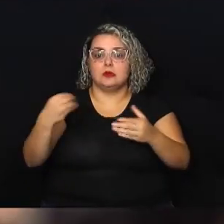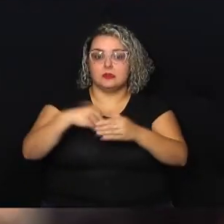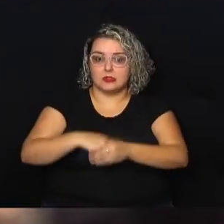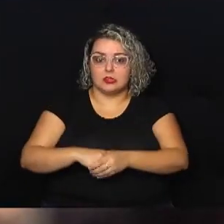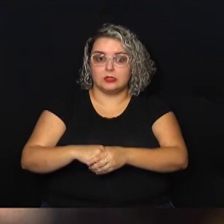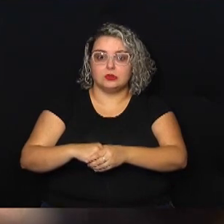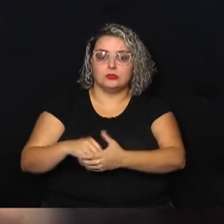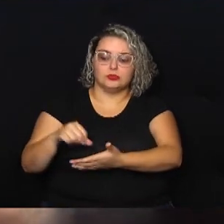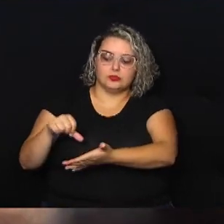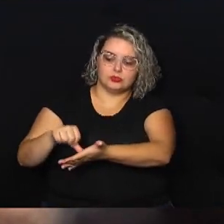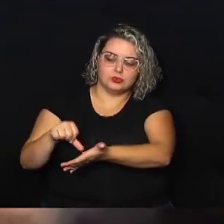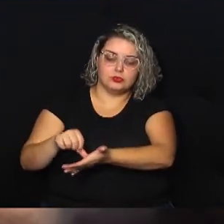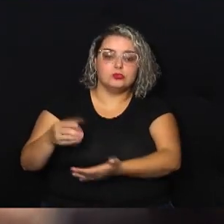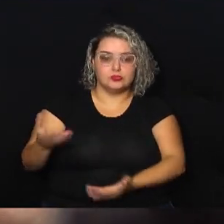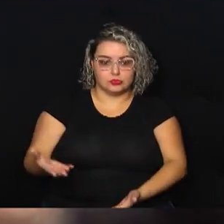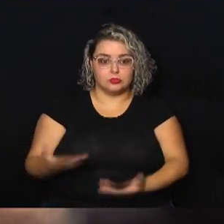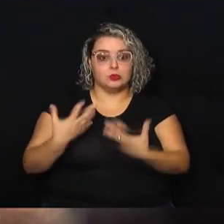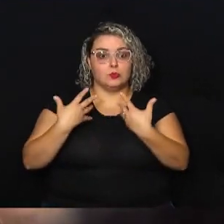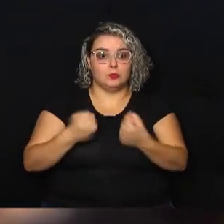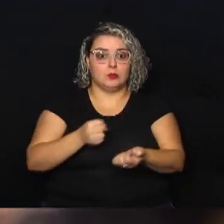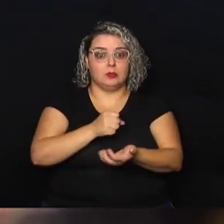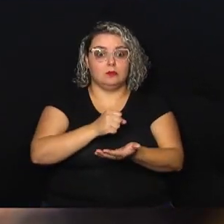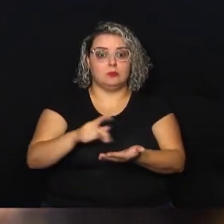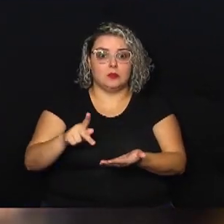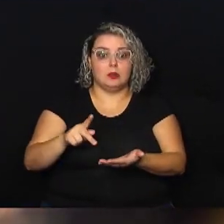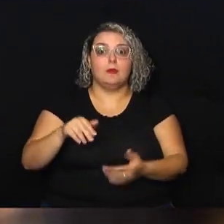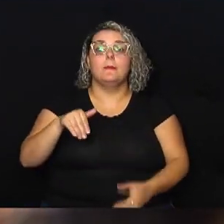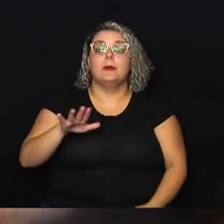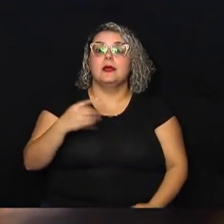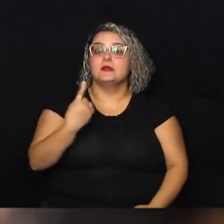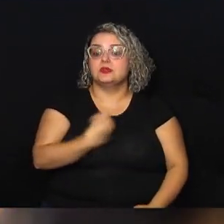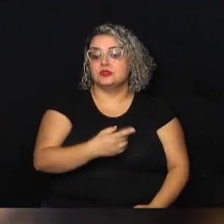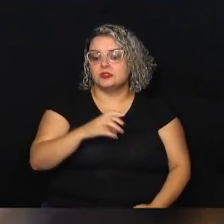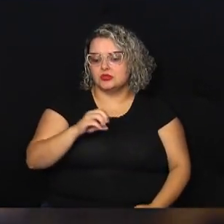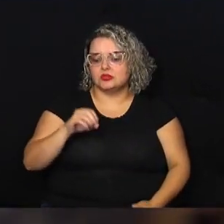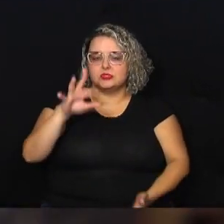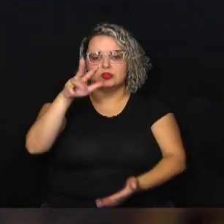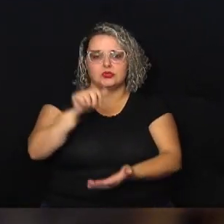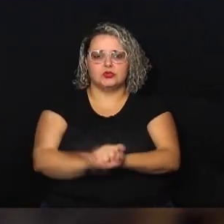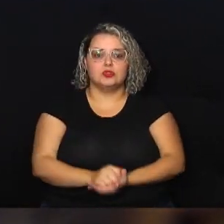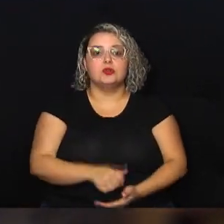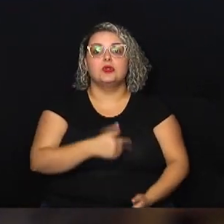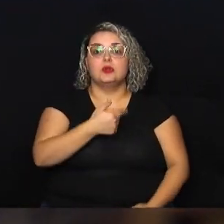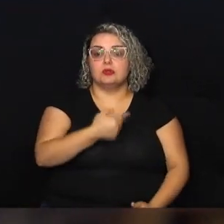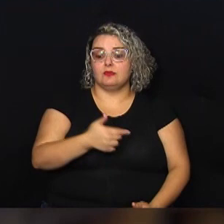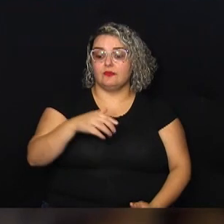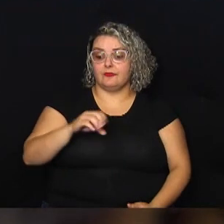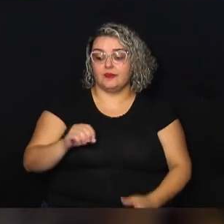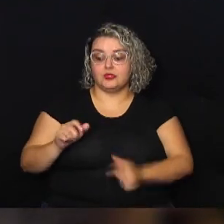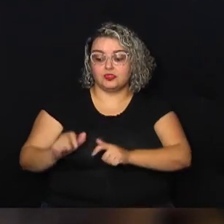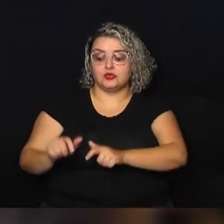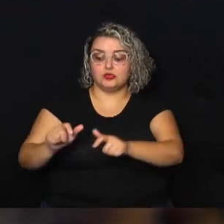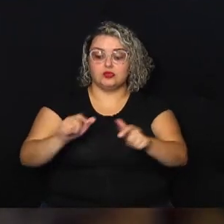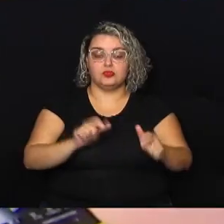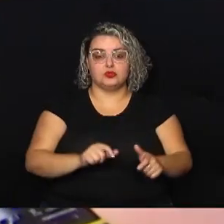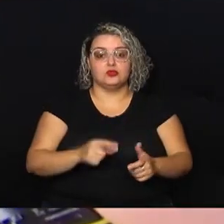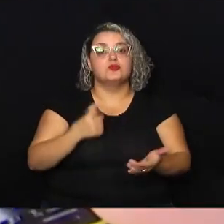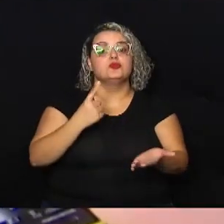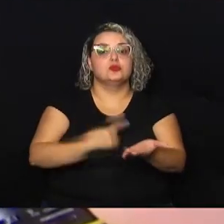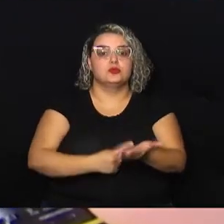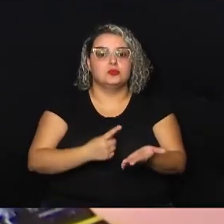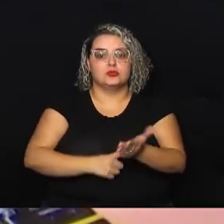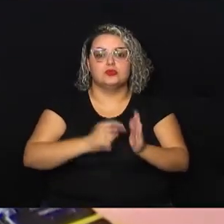O aplicativo recebeu mais de 100 cadastros e cerca de 20 locais com ocorrências registradas.